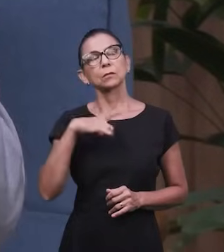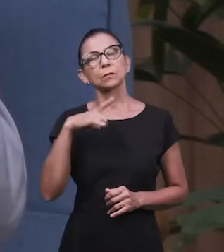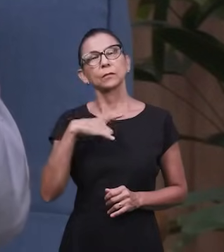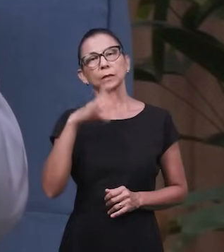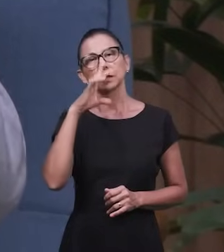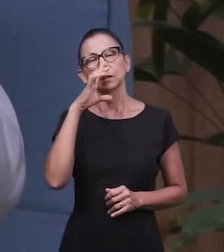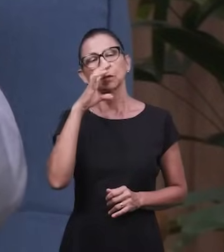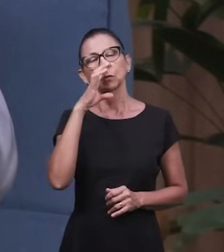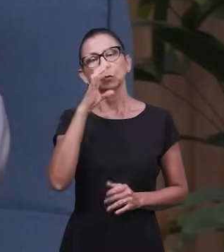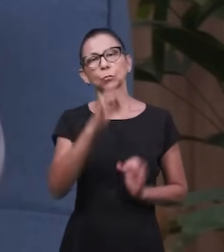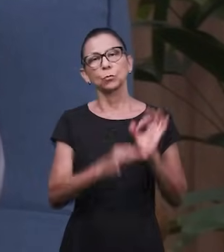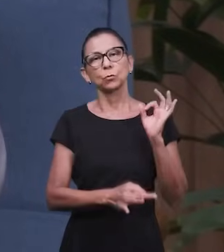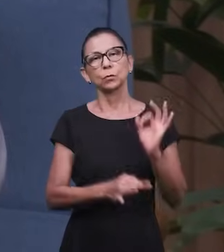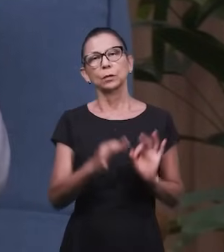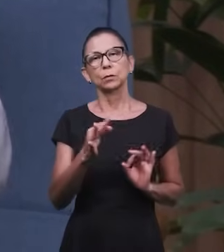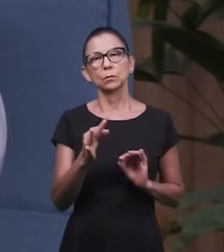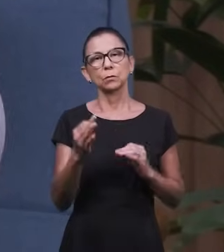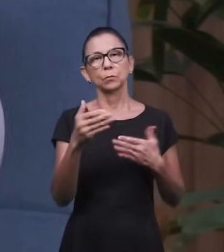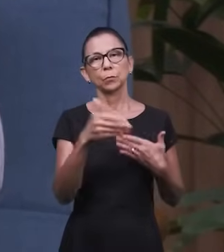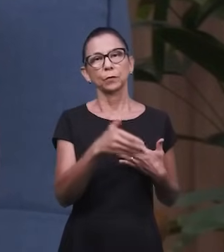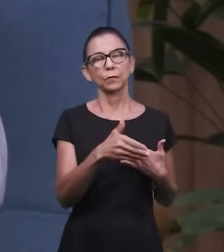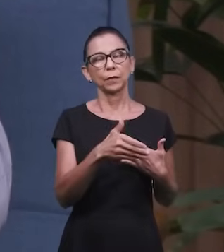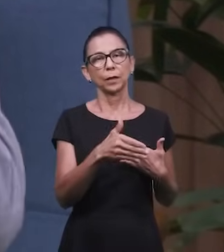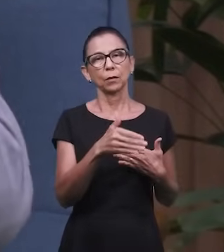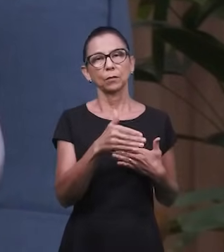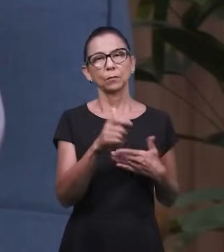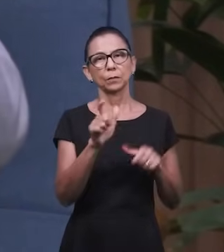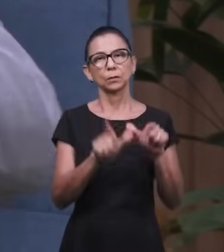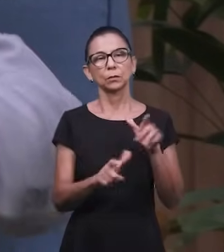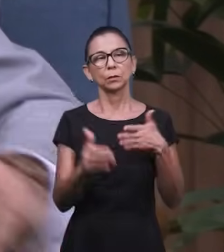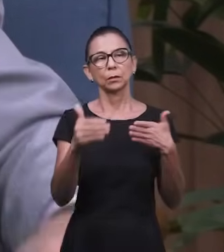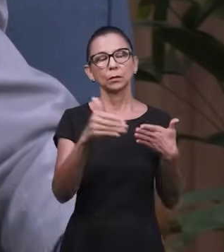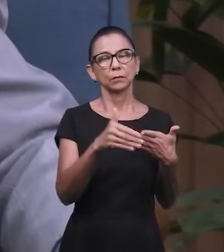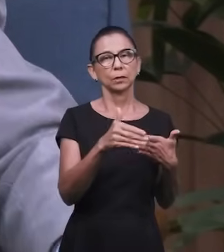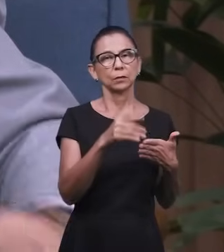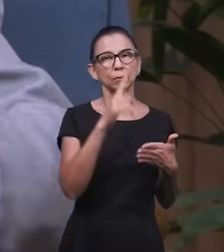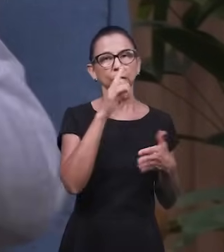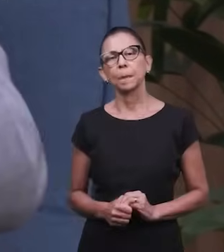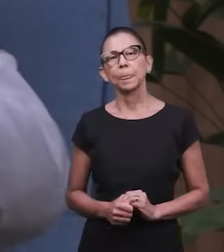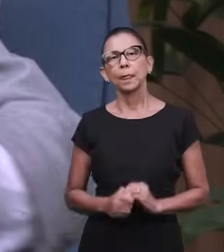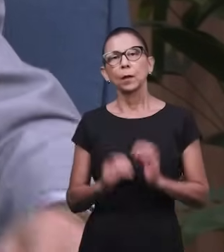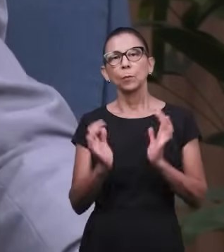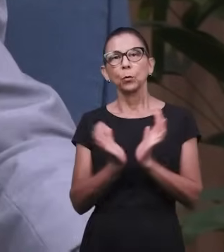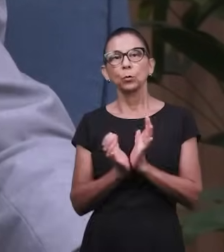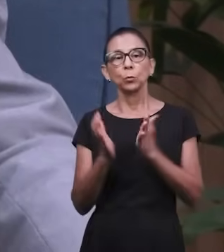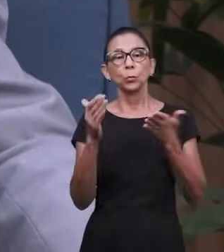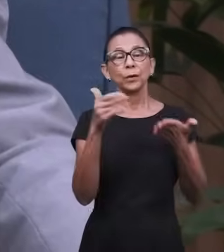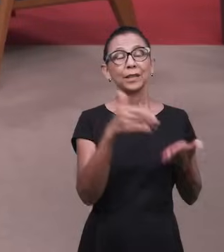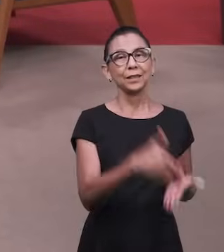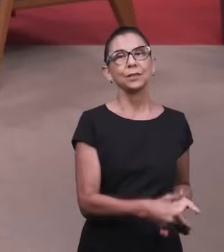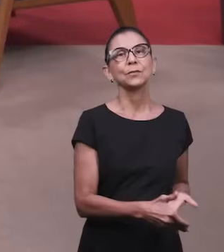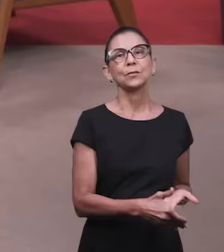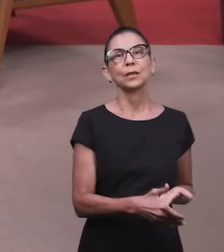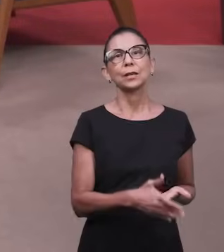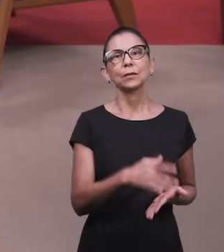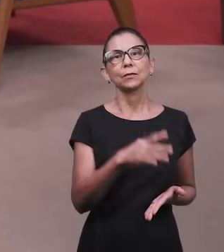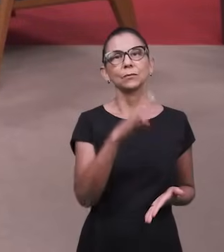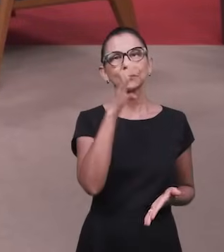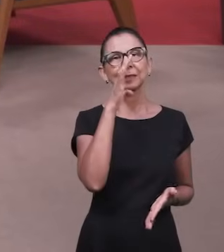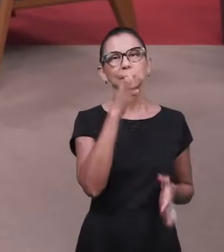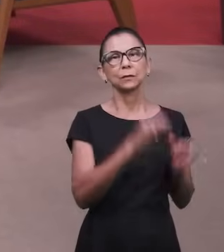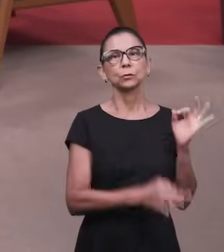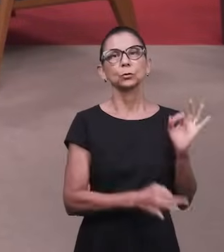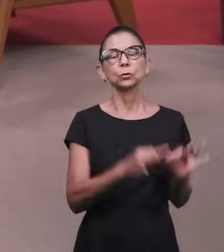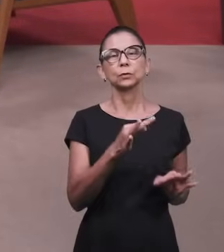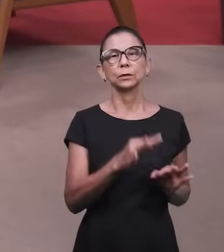para aquele que for infiel. Como é que a gente pode entrar por esse caminho aqui nessa nossa conversa? Deus